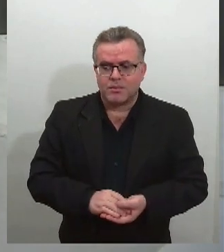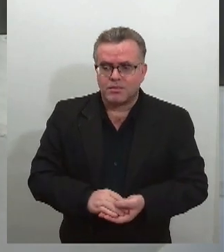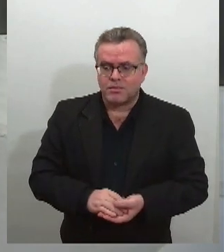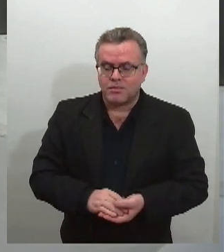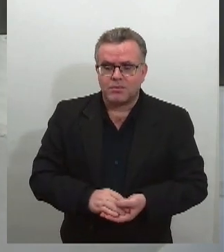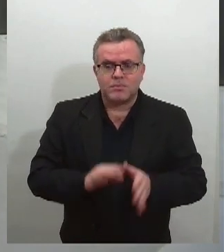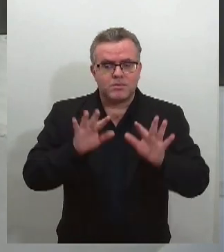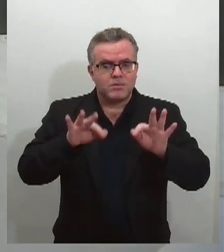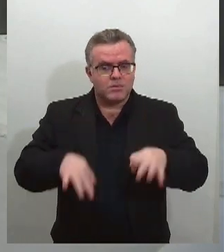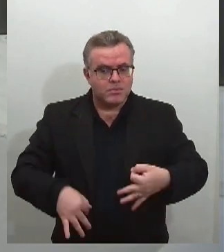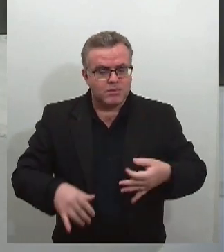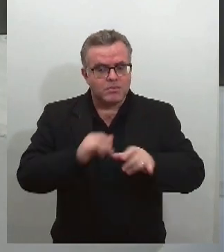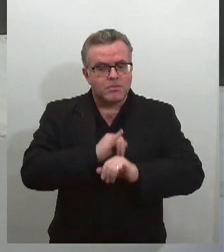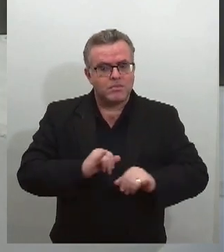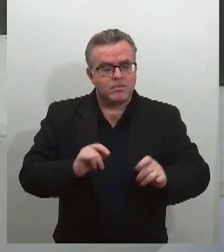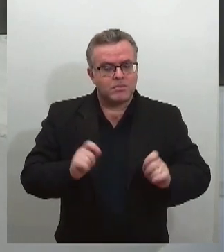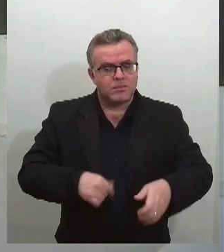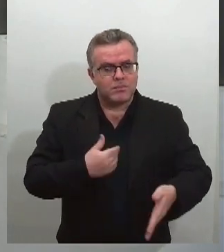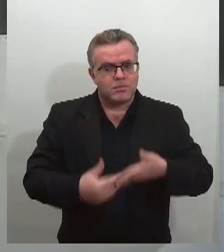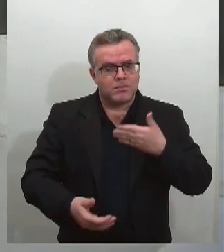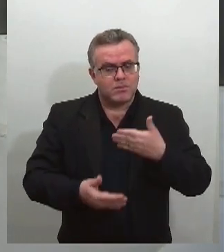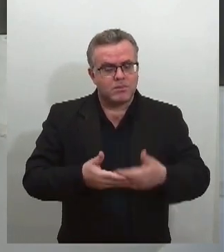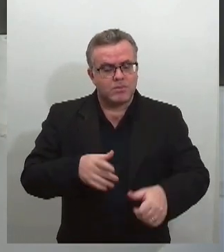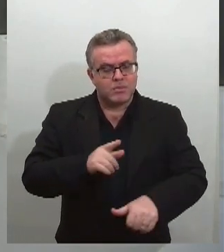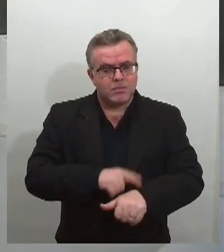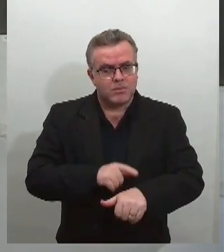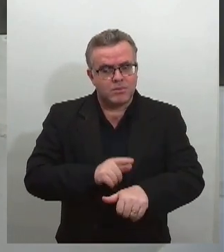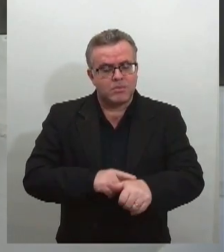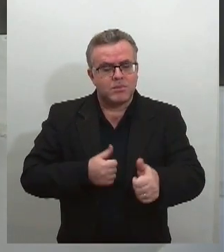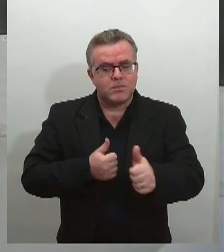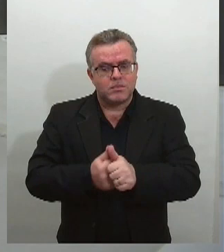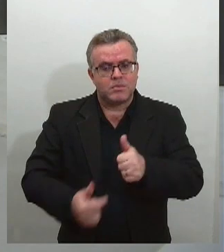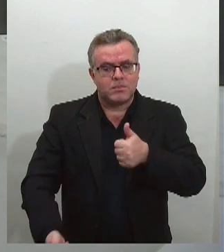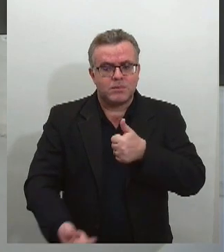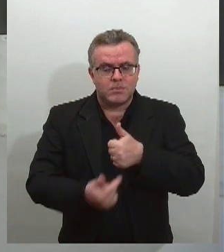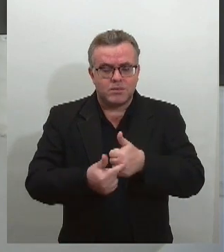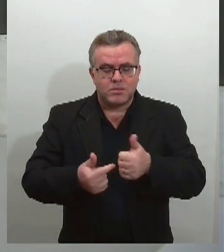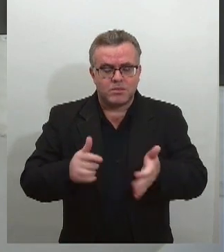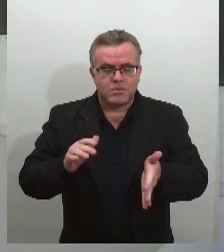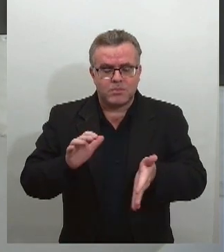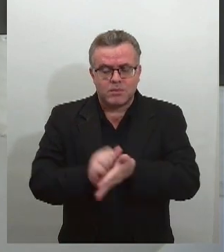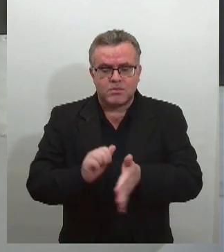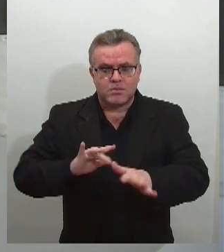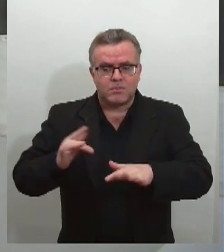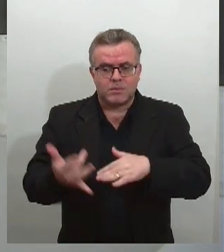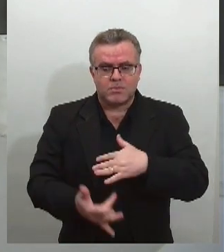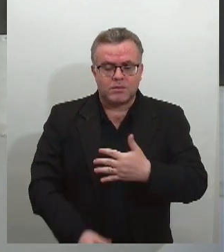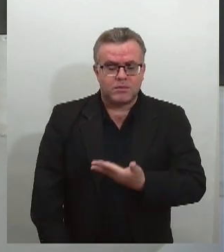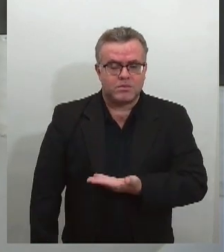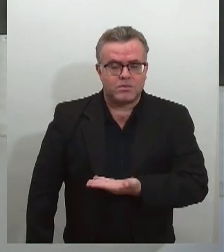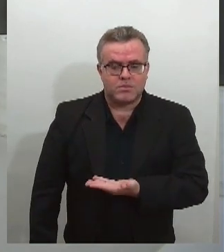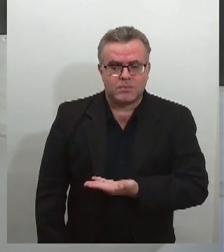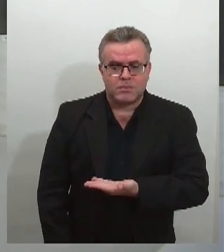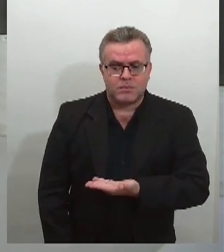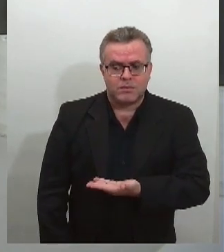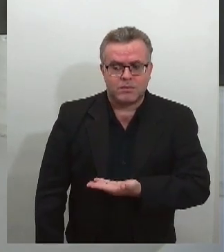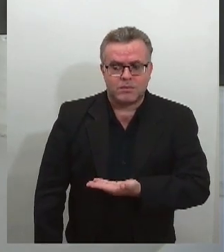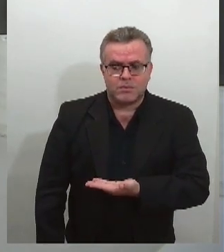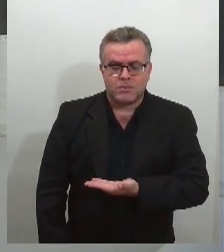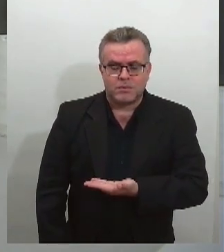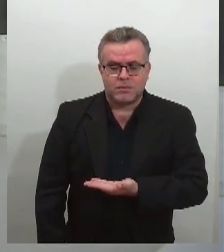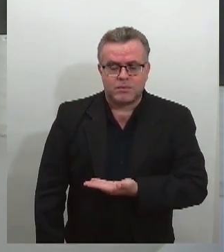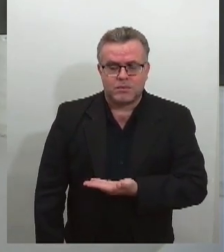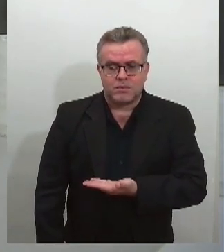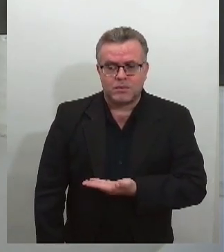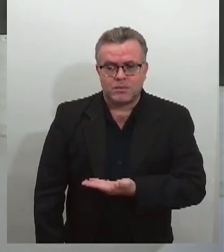Outras notícias você confere em nossas redes sociais, no Face e no Instagram, através do @TVAlese5.2, no Twitter, @TVAlese,